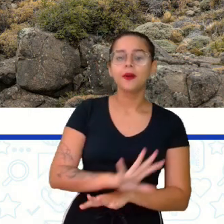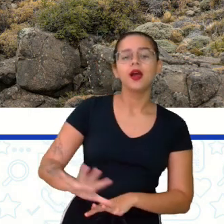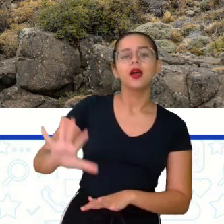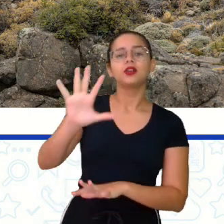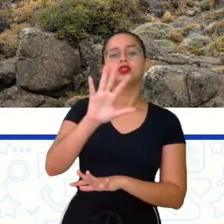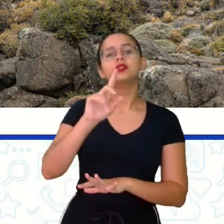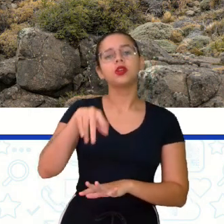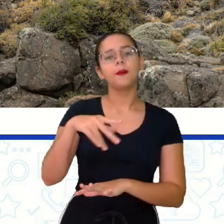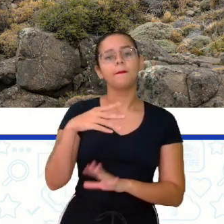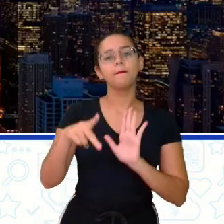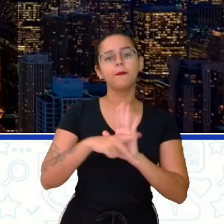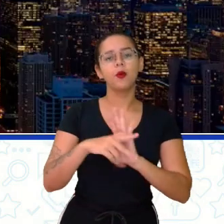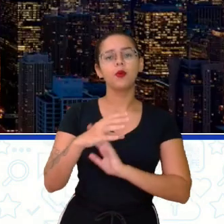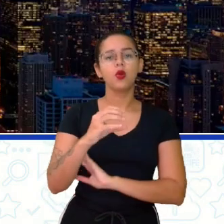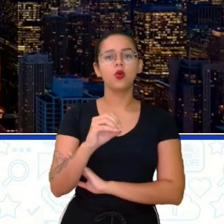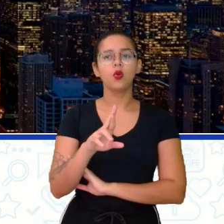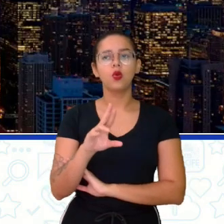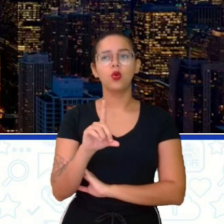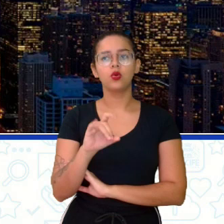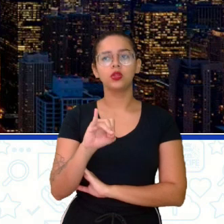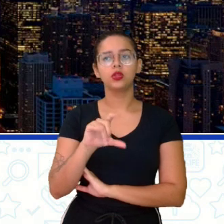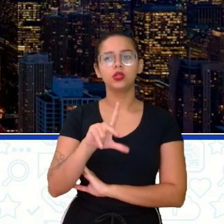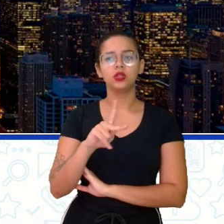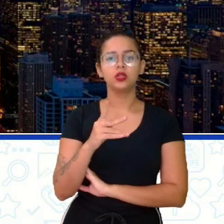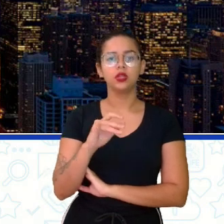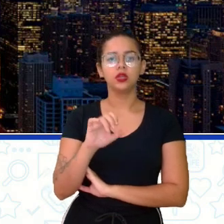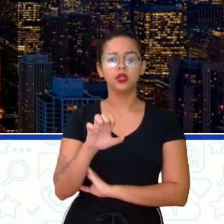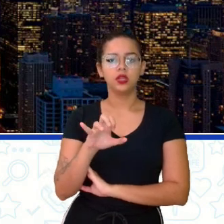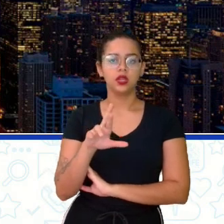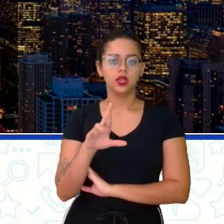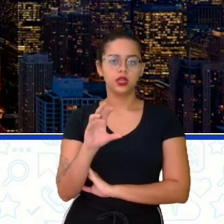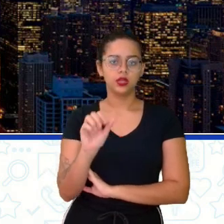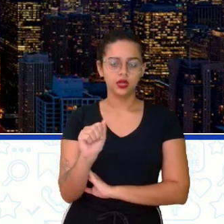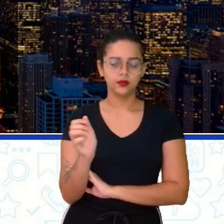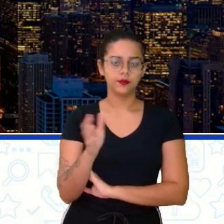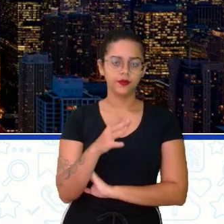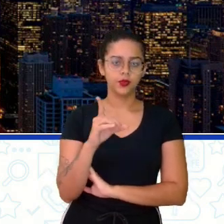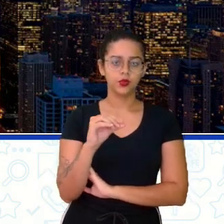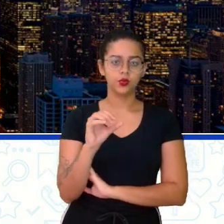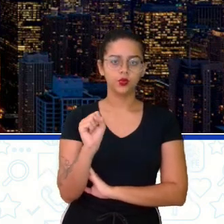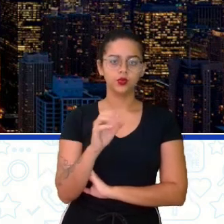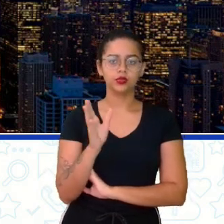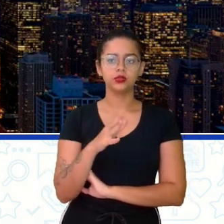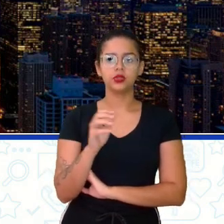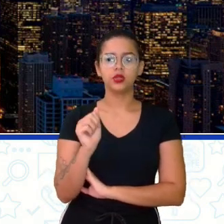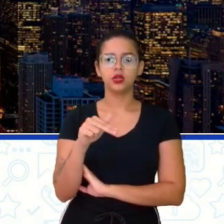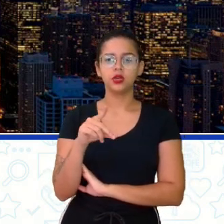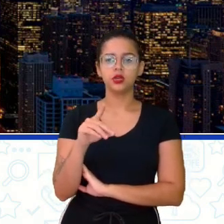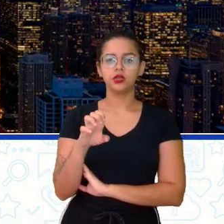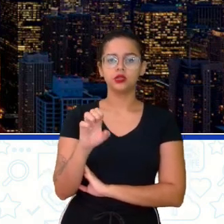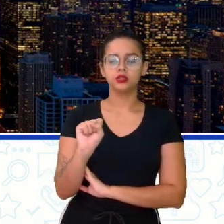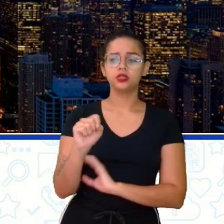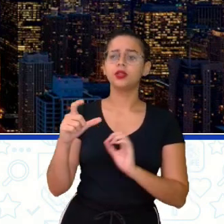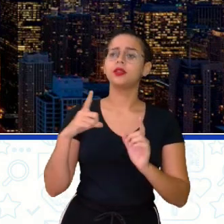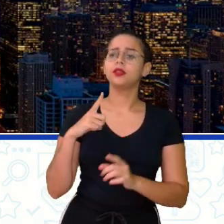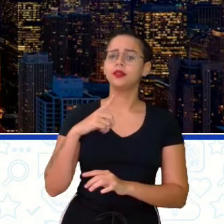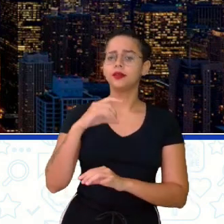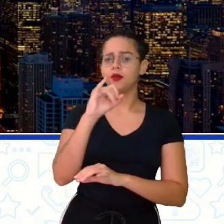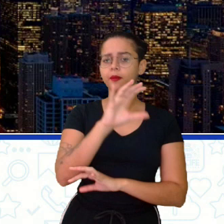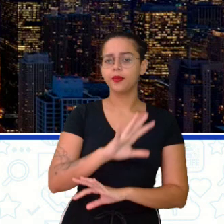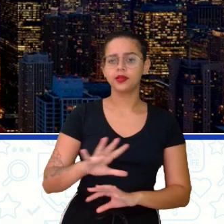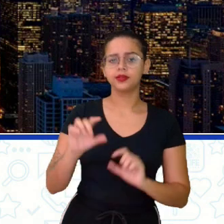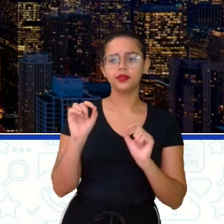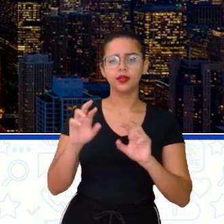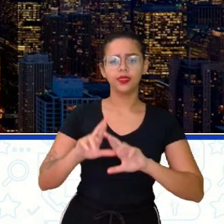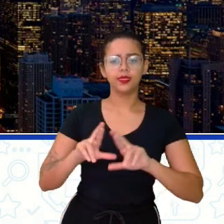Andes, beleza? Então, aqui nessa segunda imagem, nós temos uma foto, né, uma